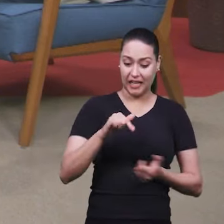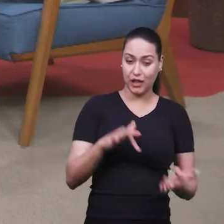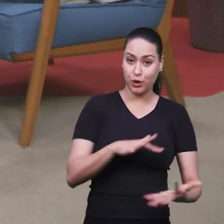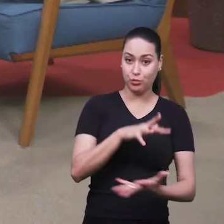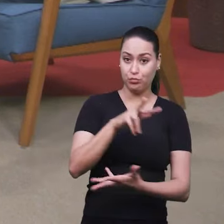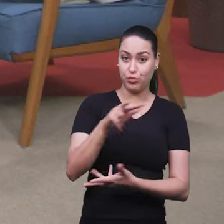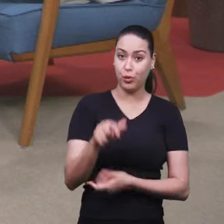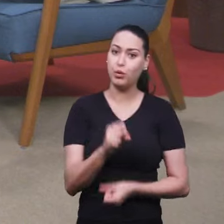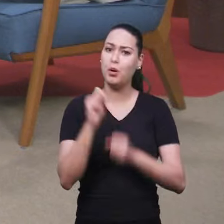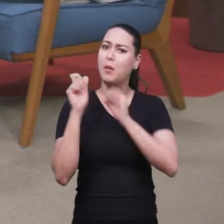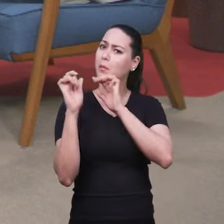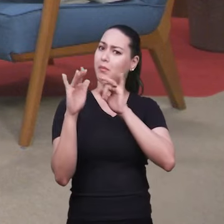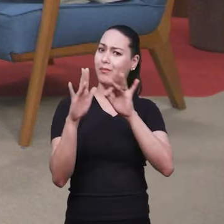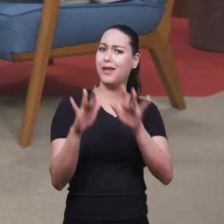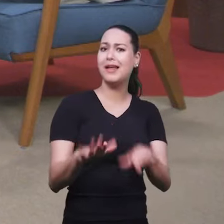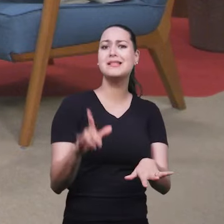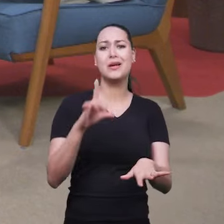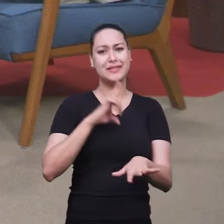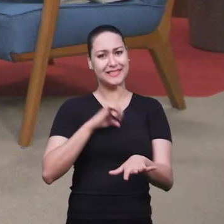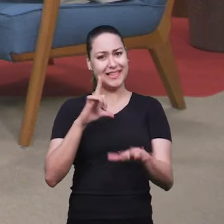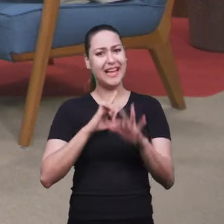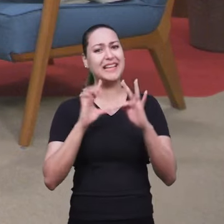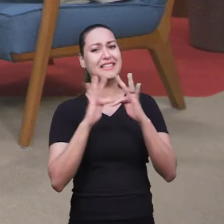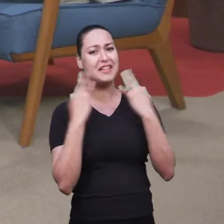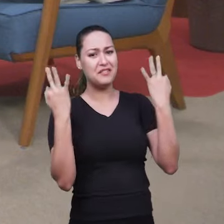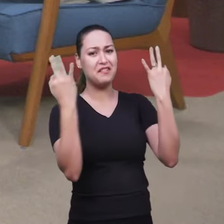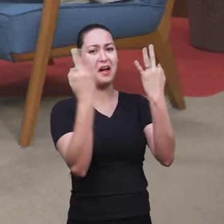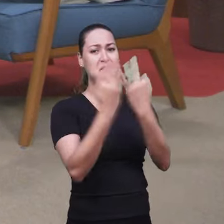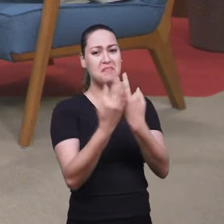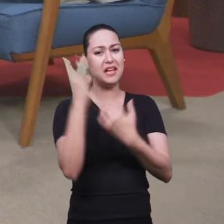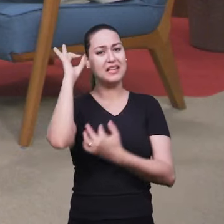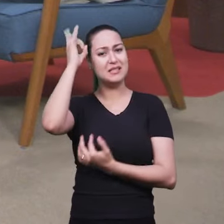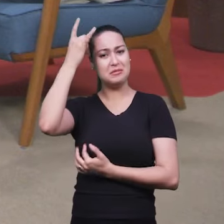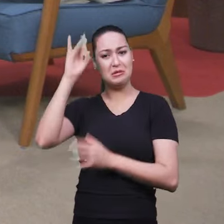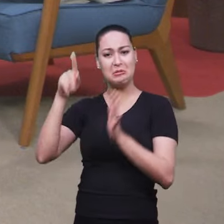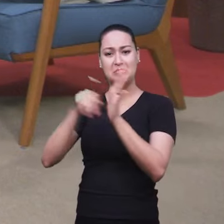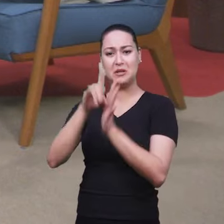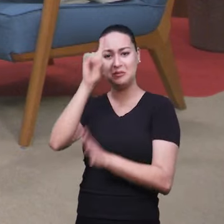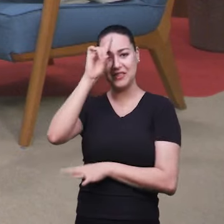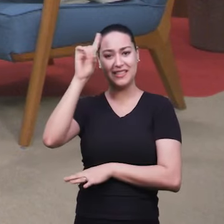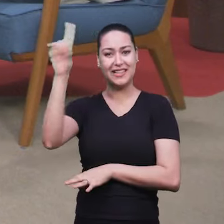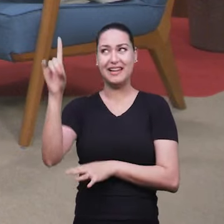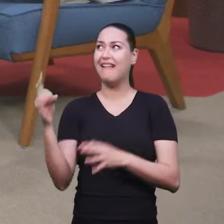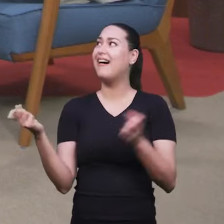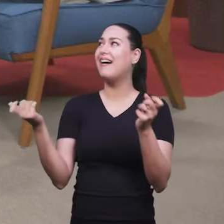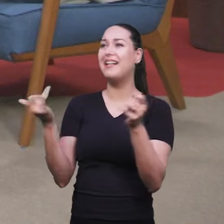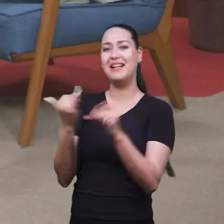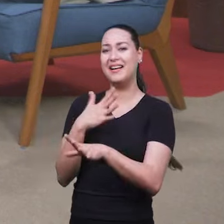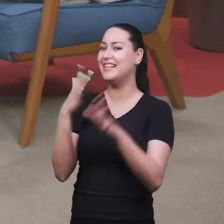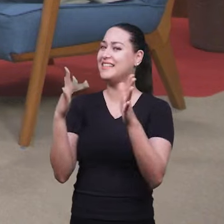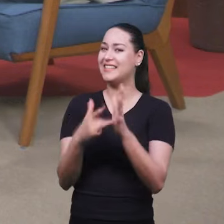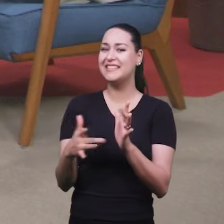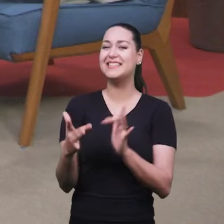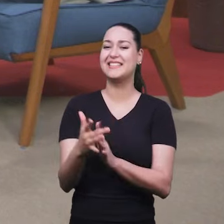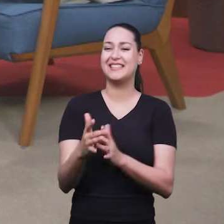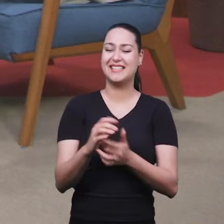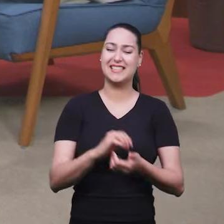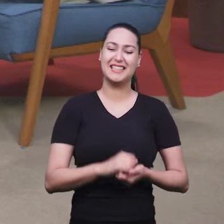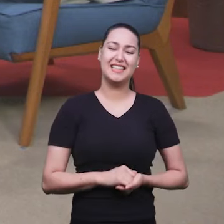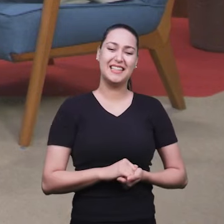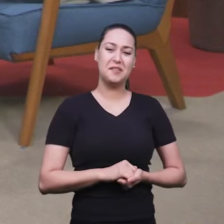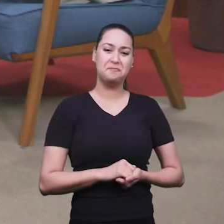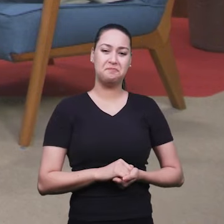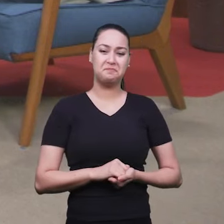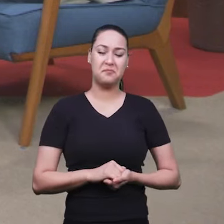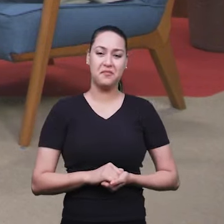os benefícios de ser parte da família espiritual de Deus. Glória a Jesus. Bom, Maravilha. vocês falaram aqui